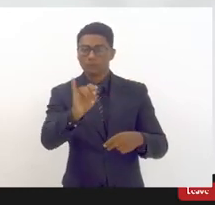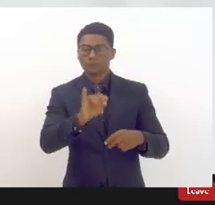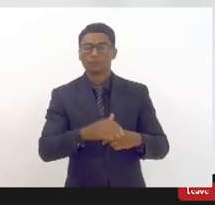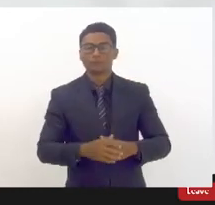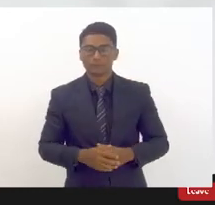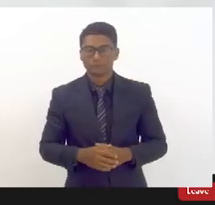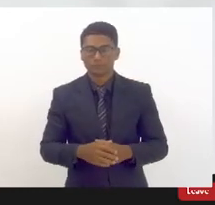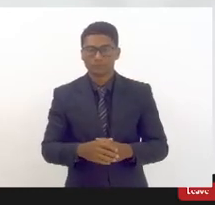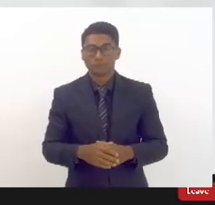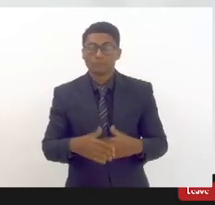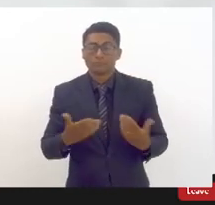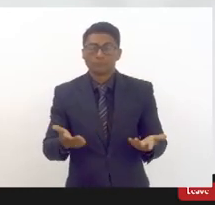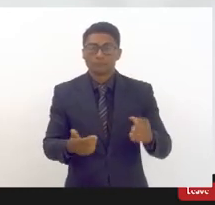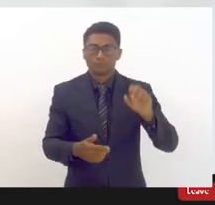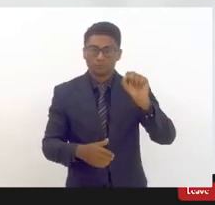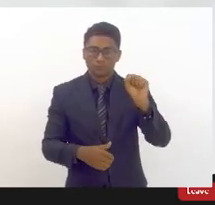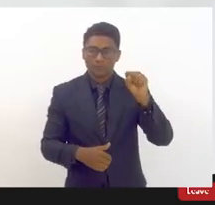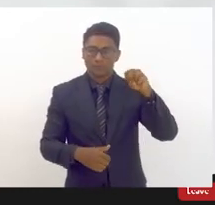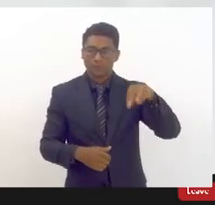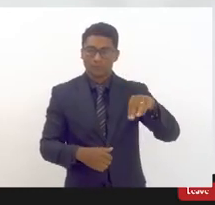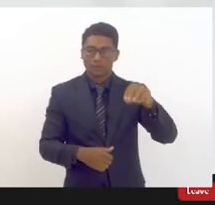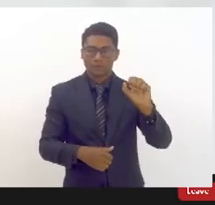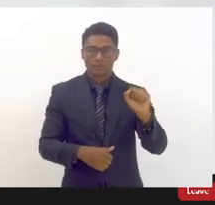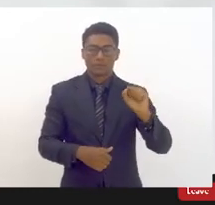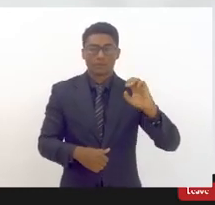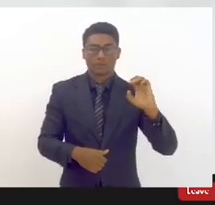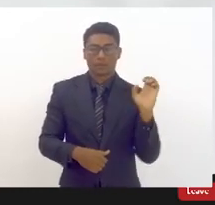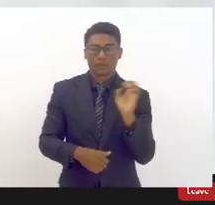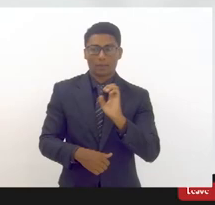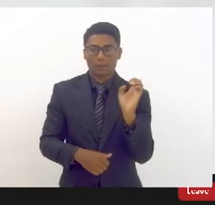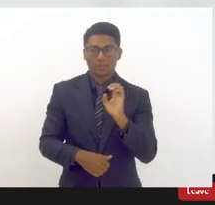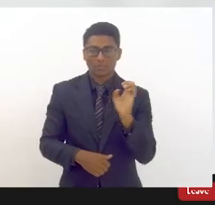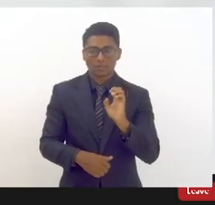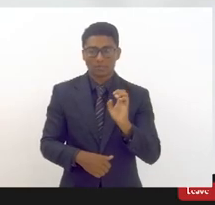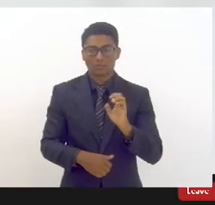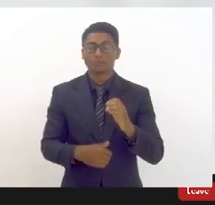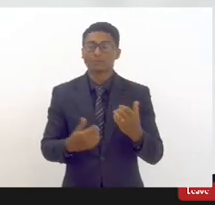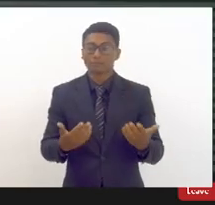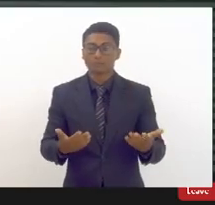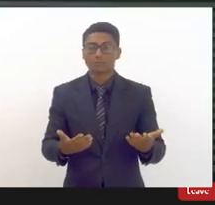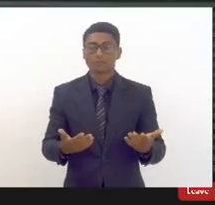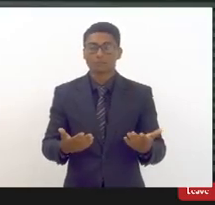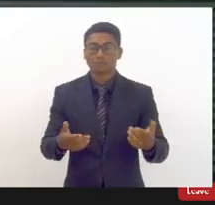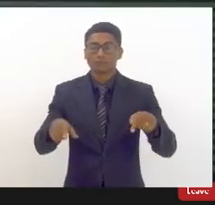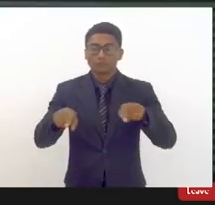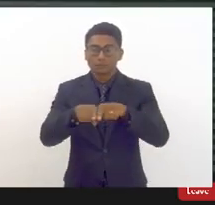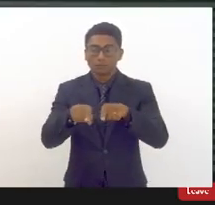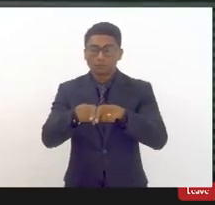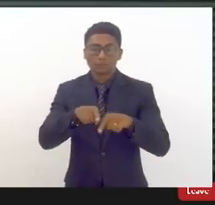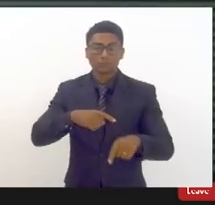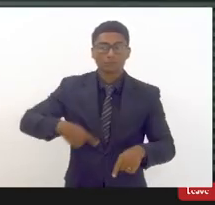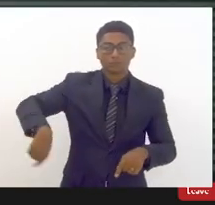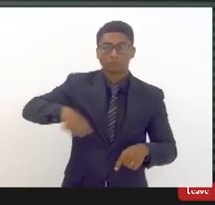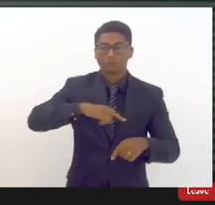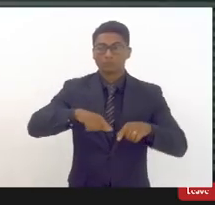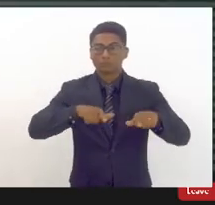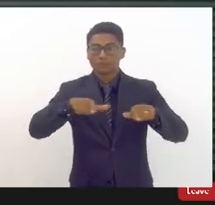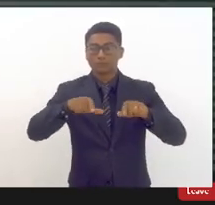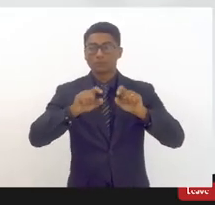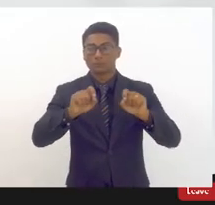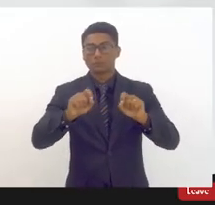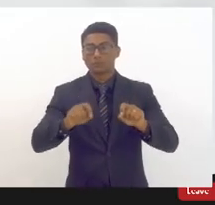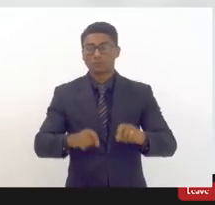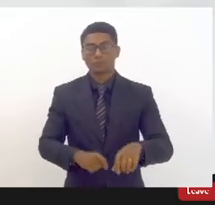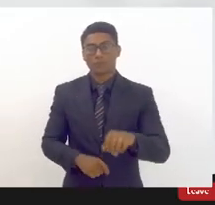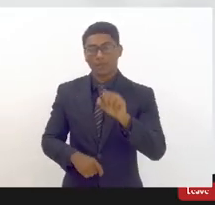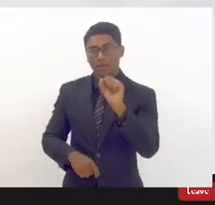de emergência, esse despacho da Anatel também trouxe, a gente também está trabalhando com essa utilização que a gente chama de SMS classe